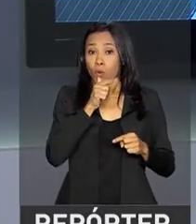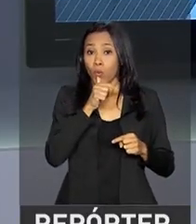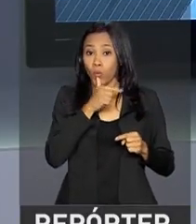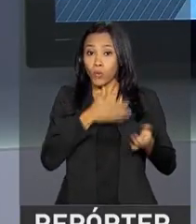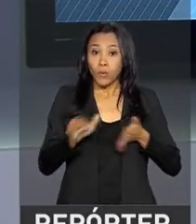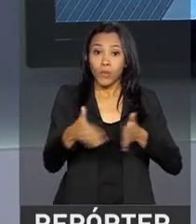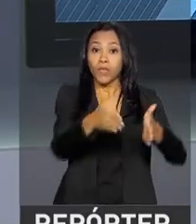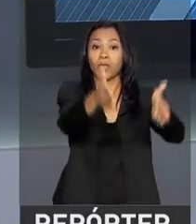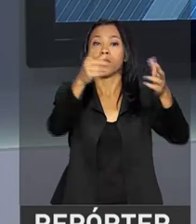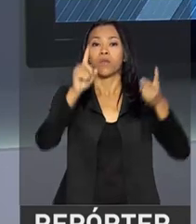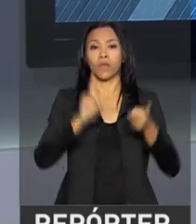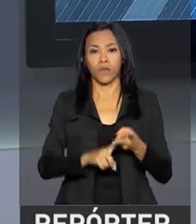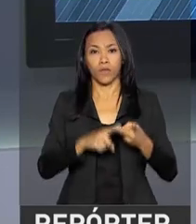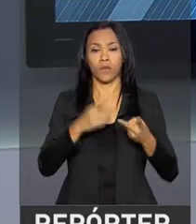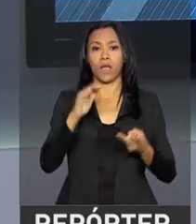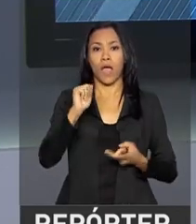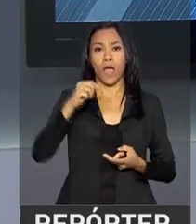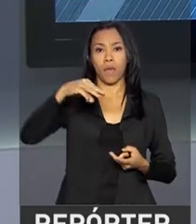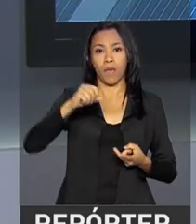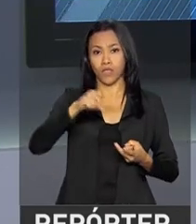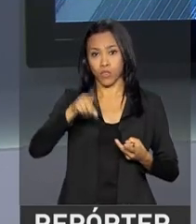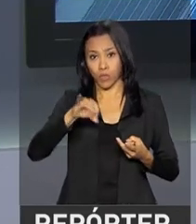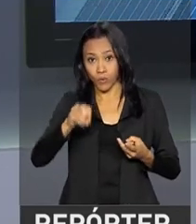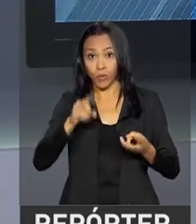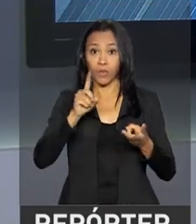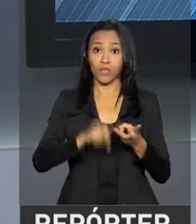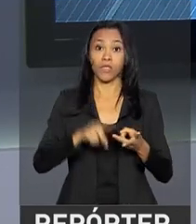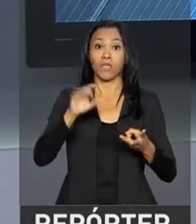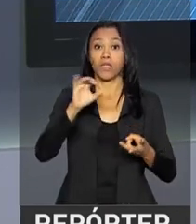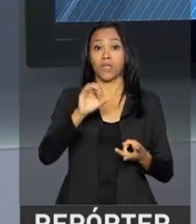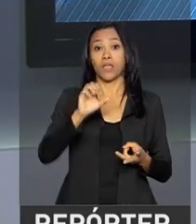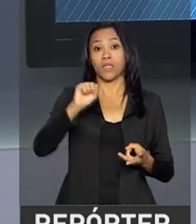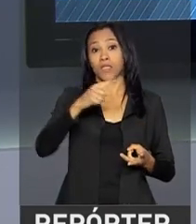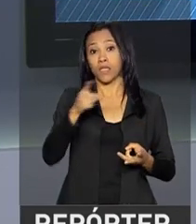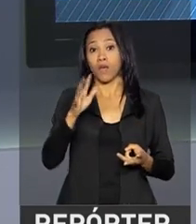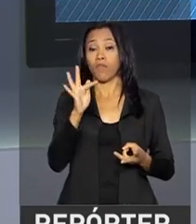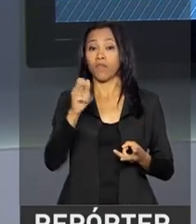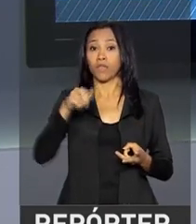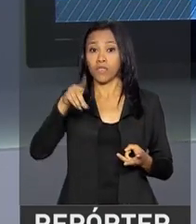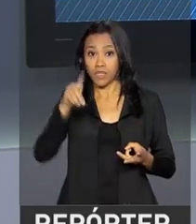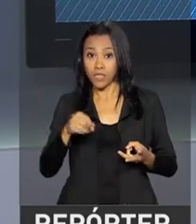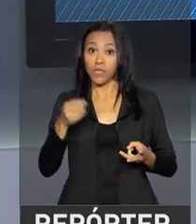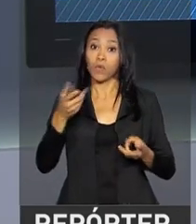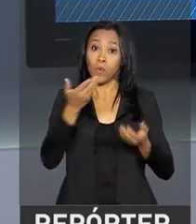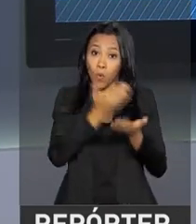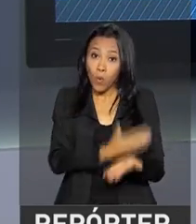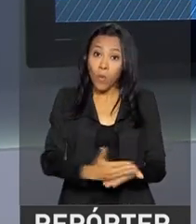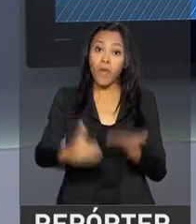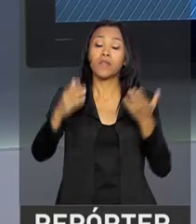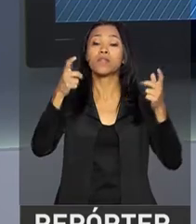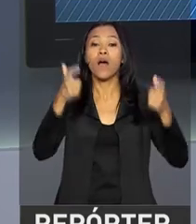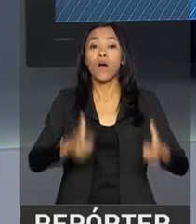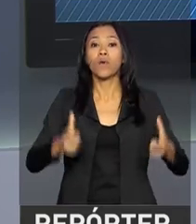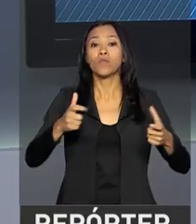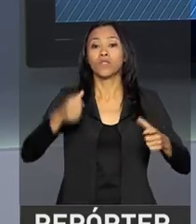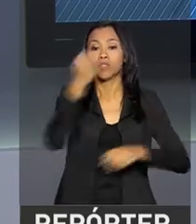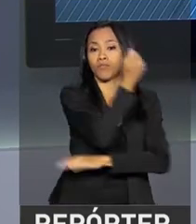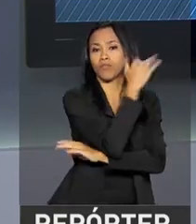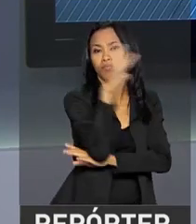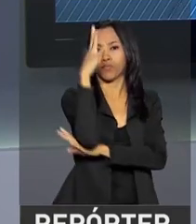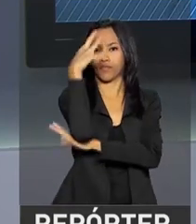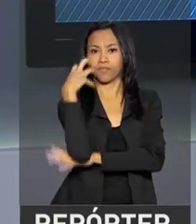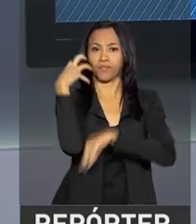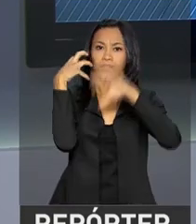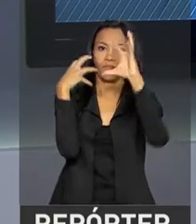amazônia do são francisco e do prata nascem no cerrado por isso é tão importante preservar e recuperar áreas degradadas no bioma